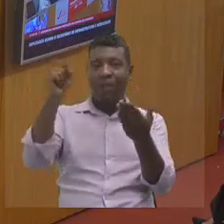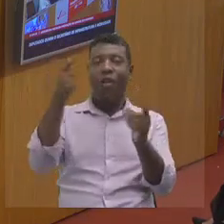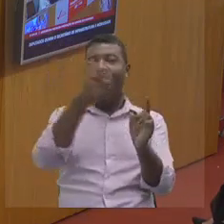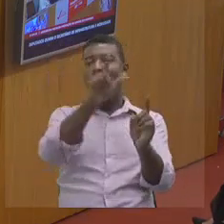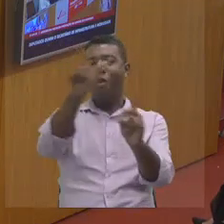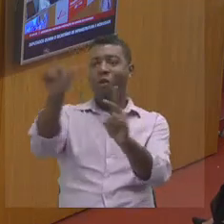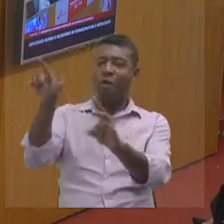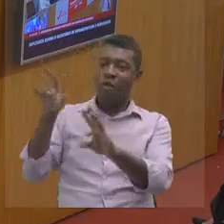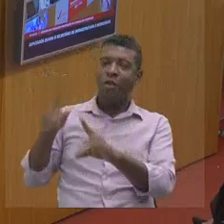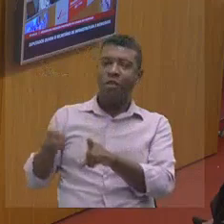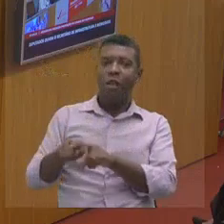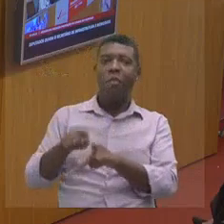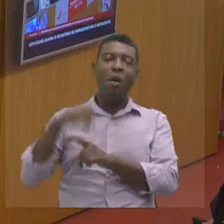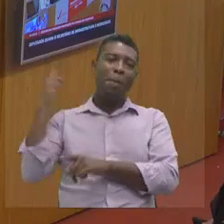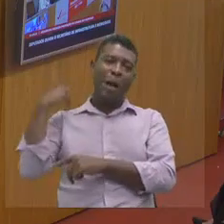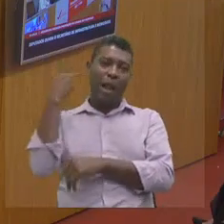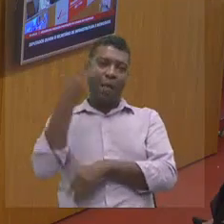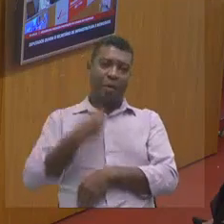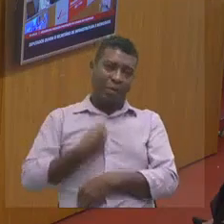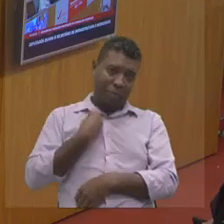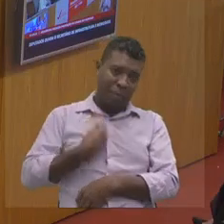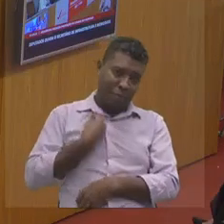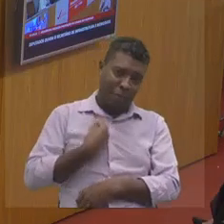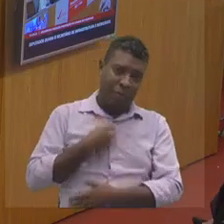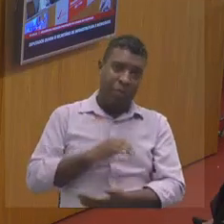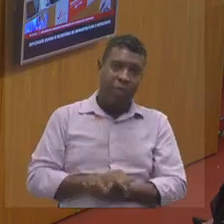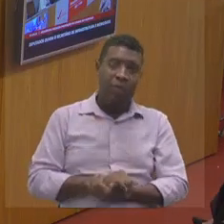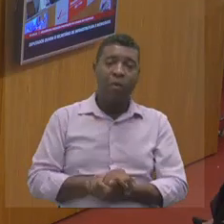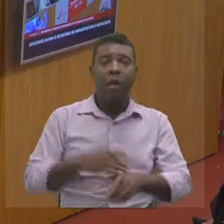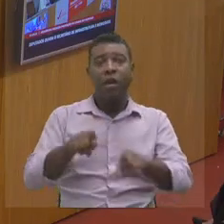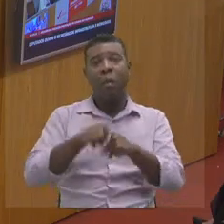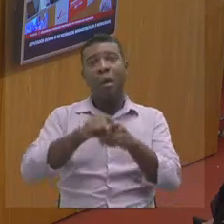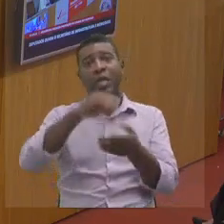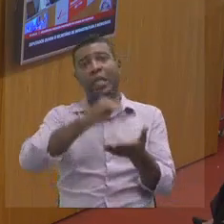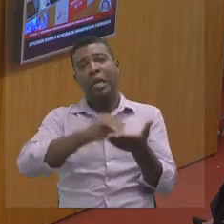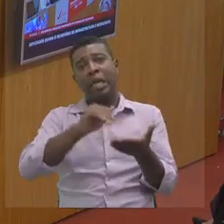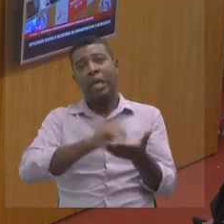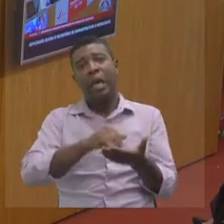presentes cumprimento também nossa secretária